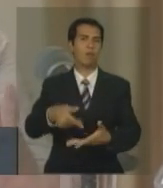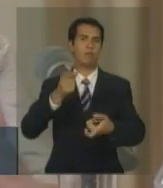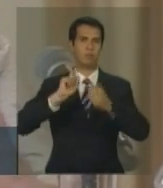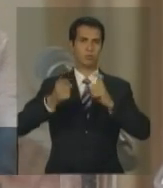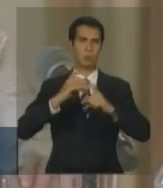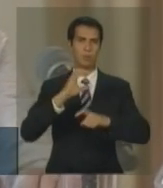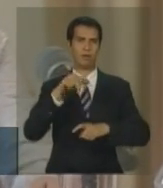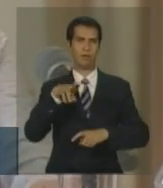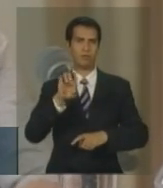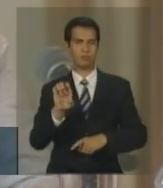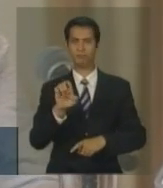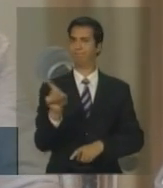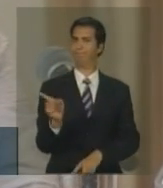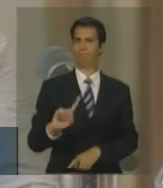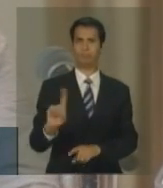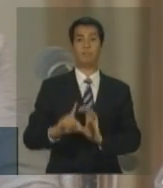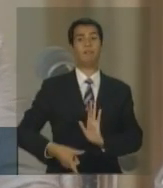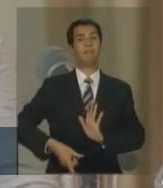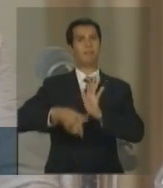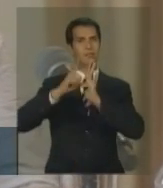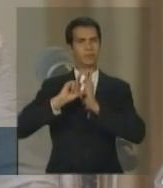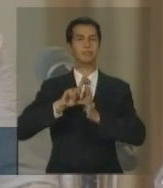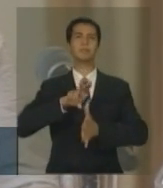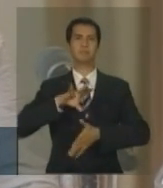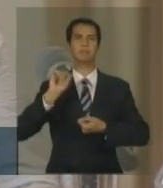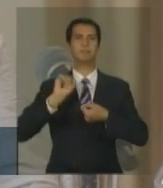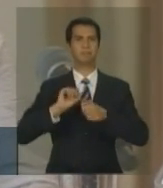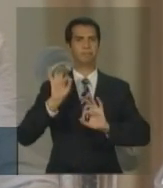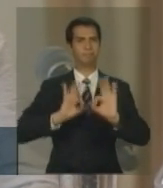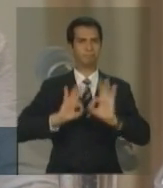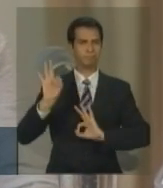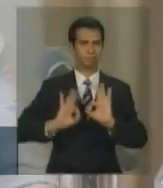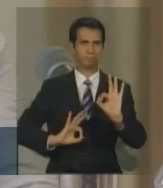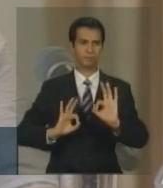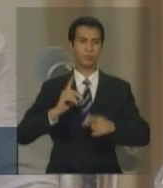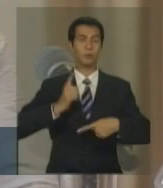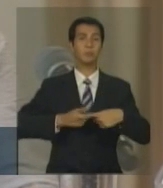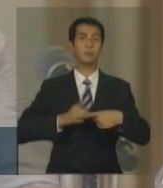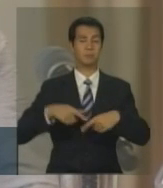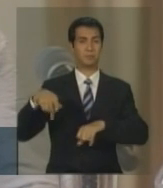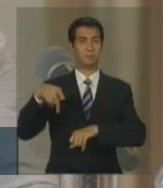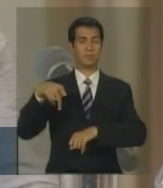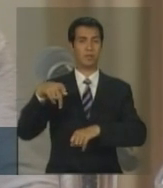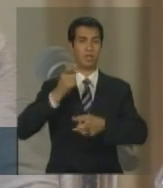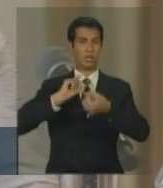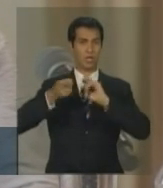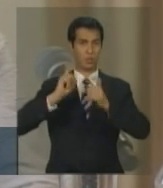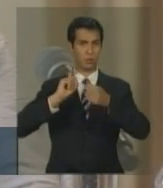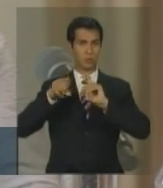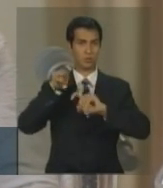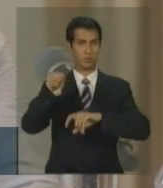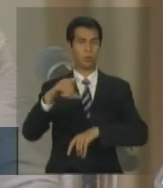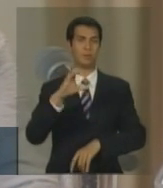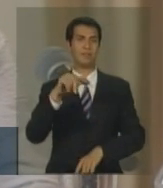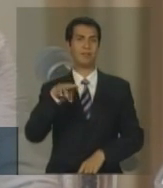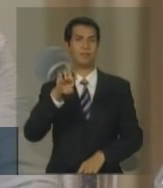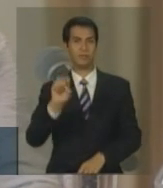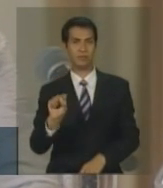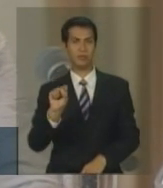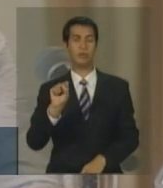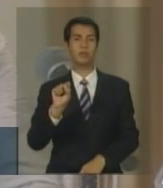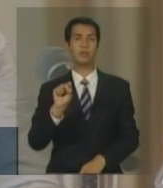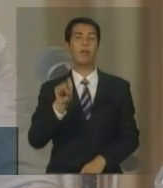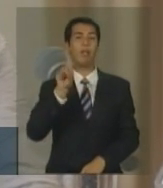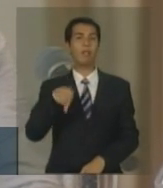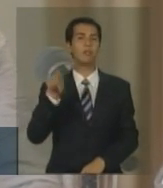Eles vão ter de acertar isso antes. Porque Cannes é quando? De novembro? 3-4